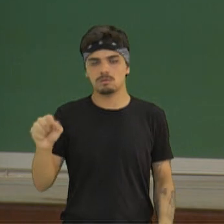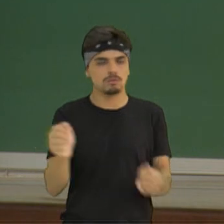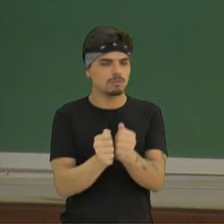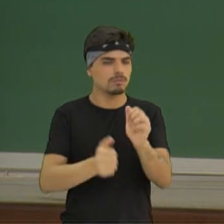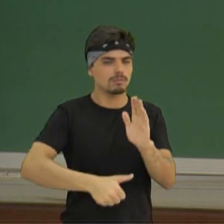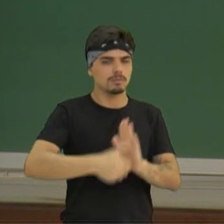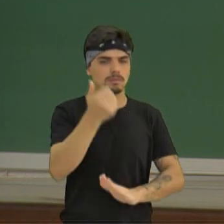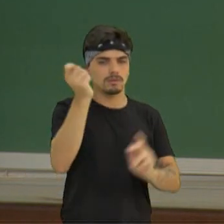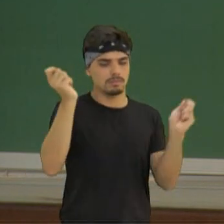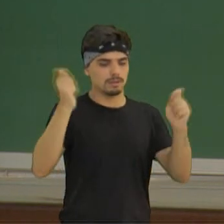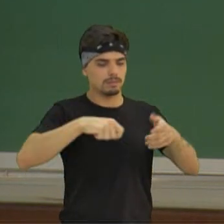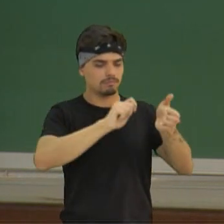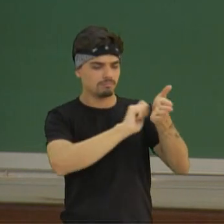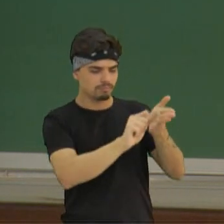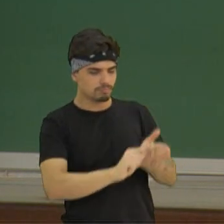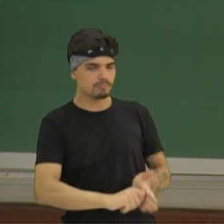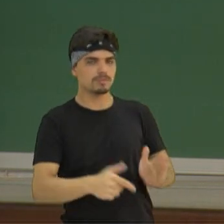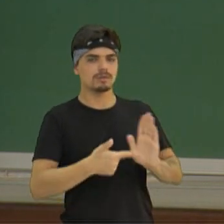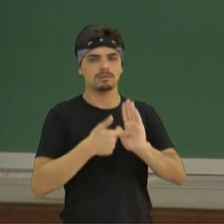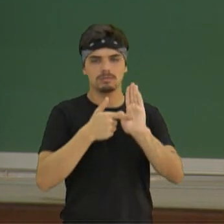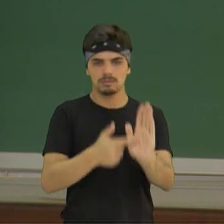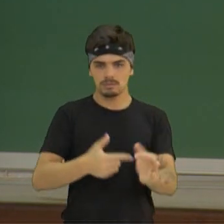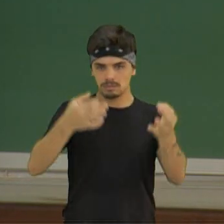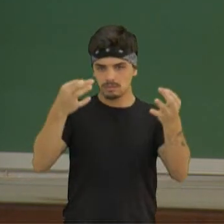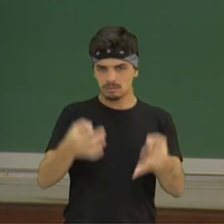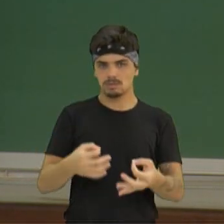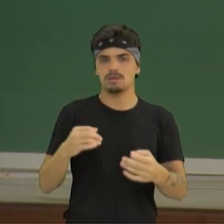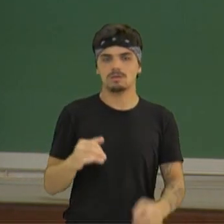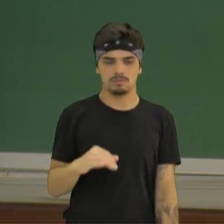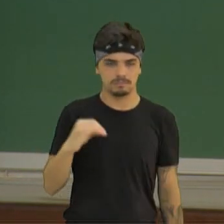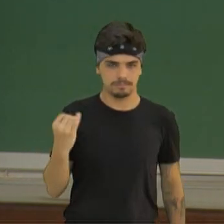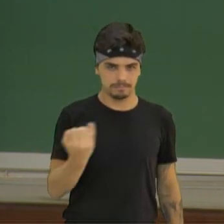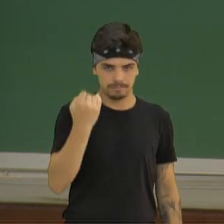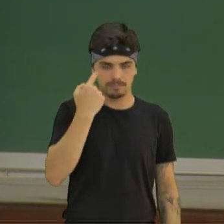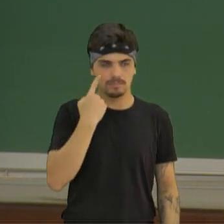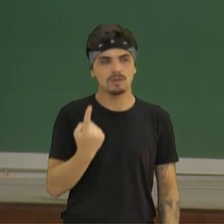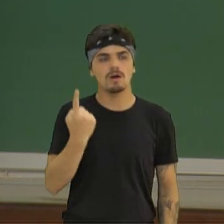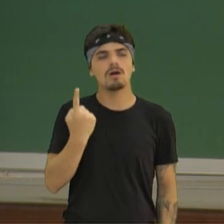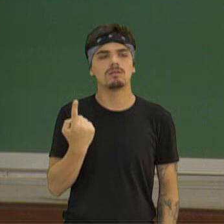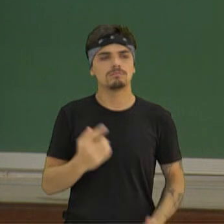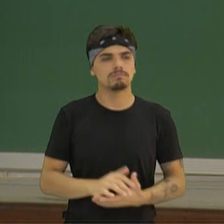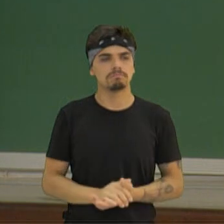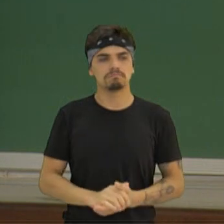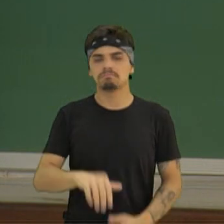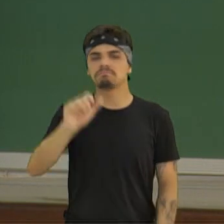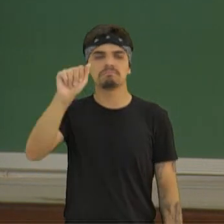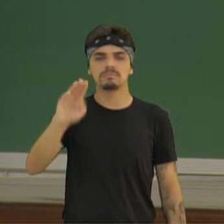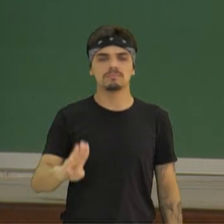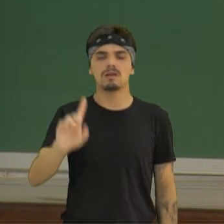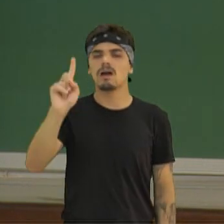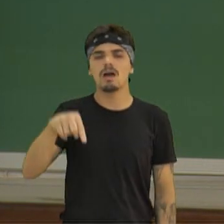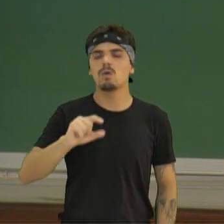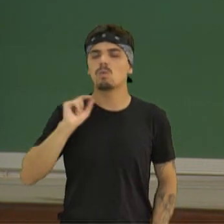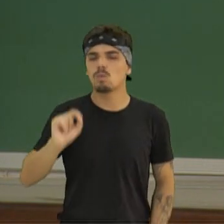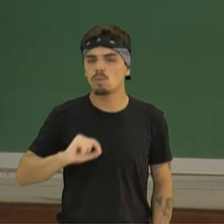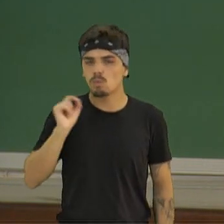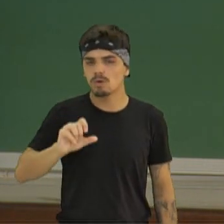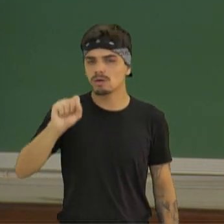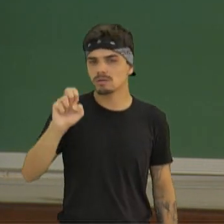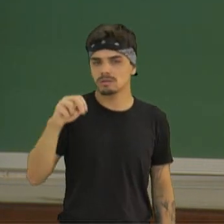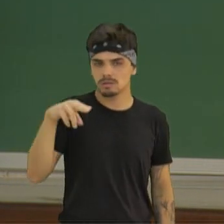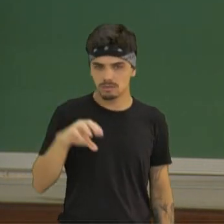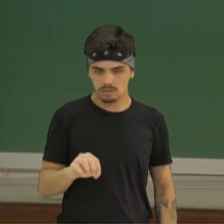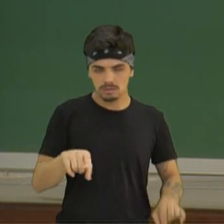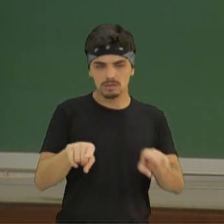poder escrever a relação trigonométrica fundamental. Quem é AB, tá? É o seno. Então, AB, que é o seno, é